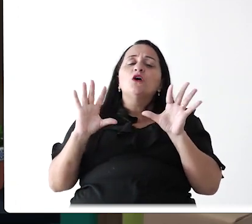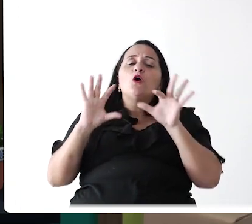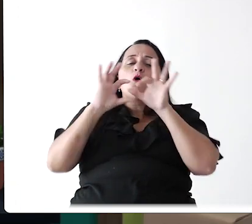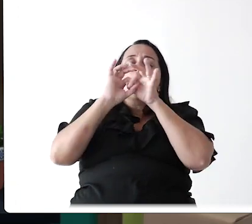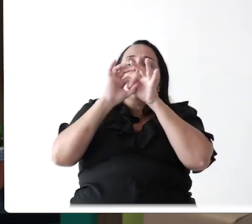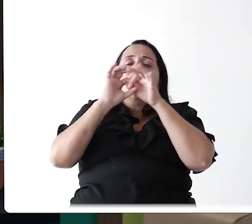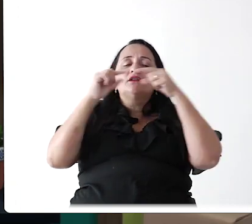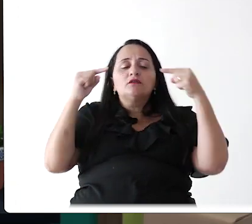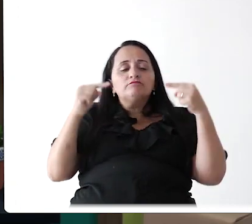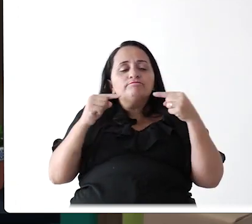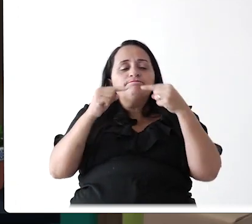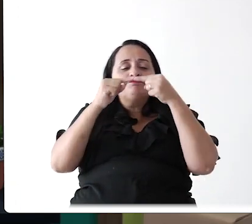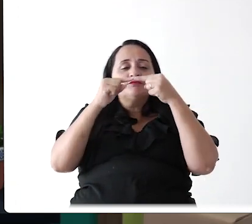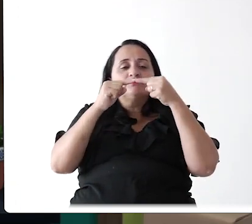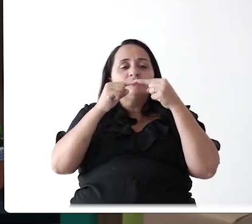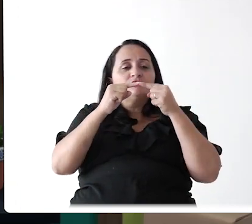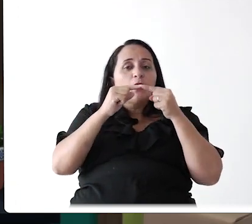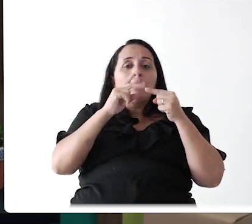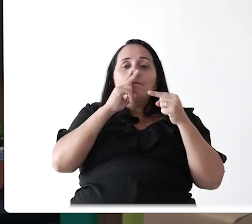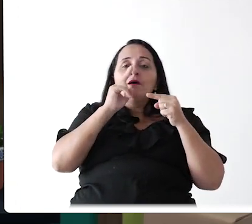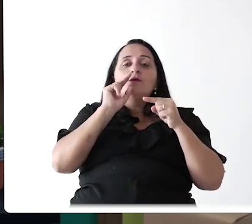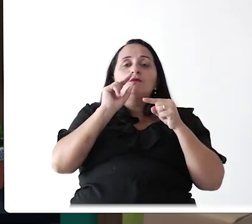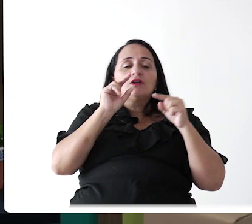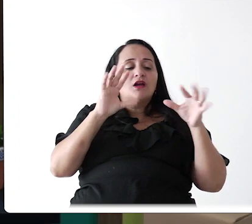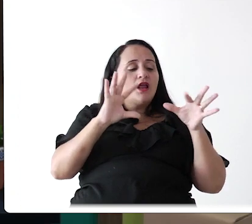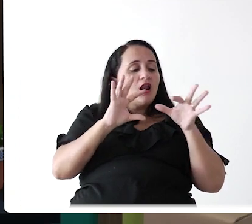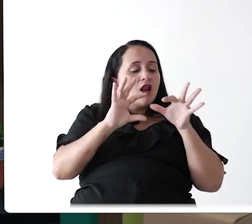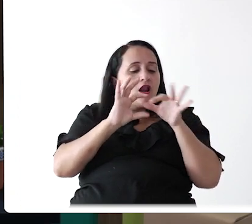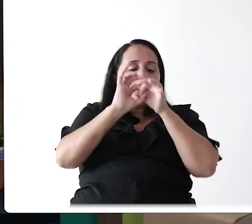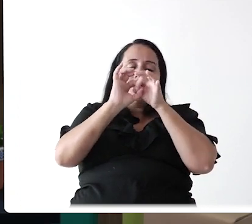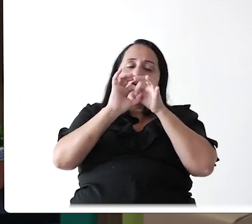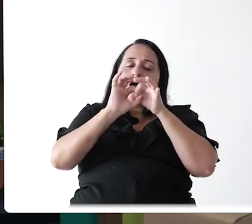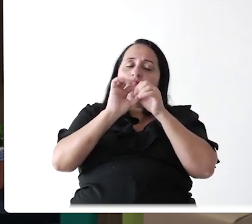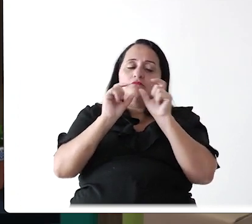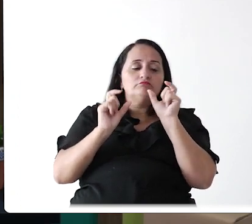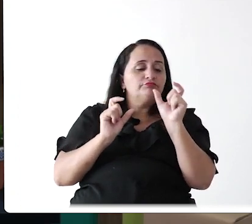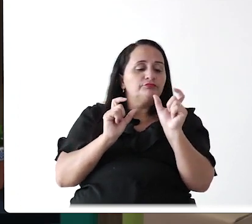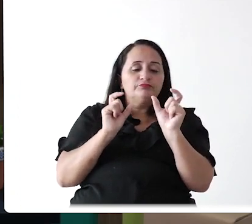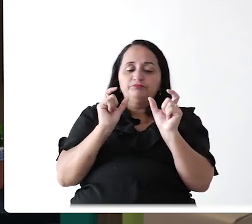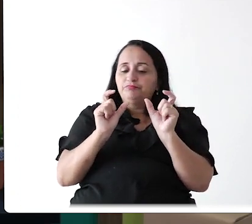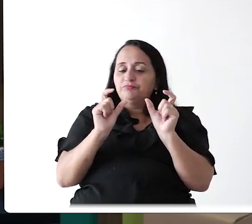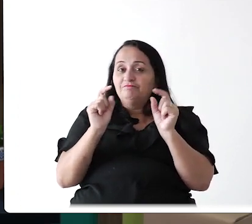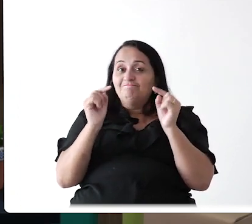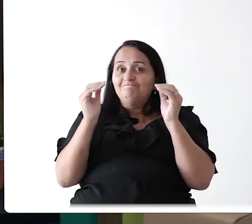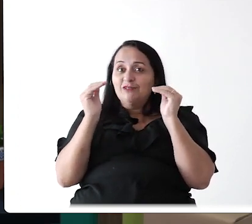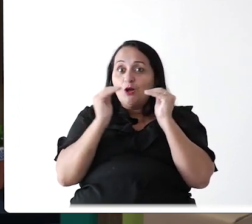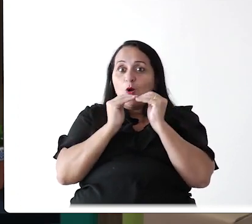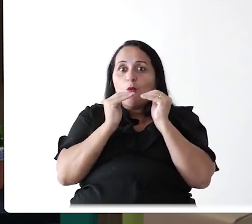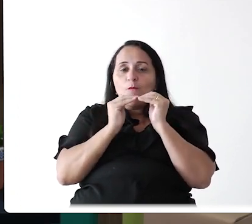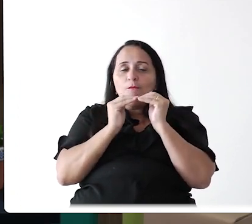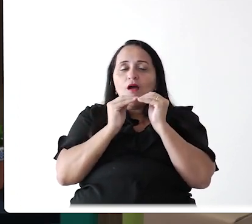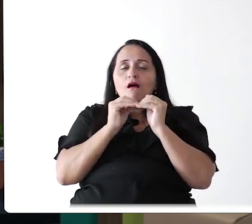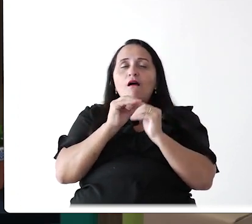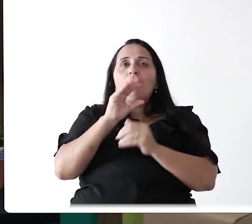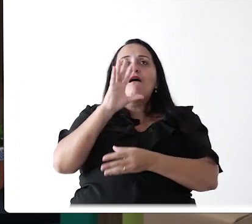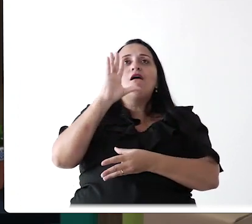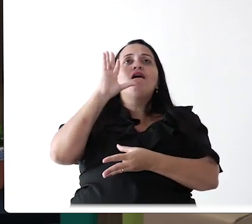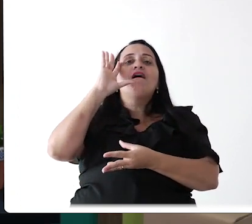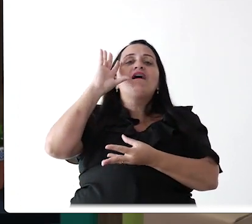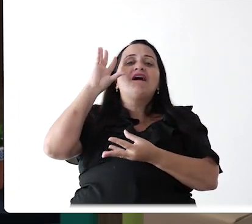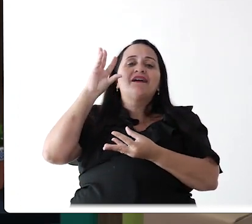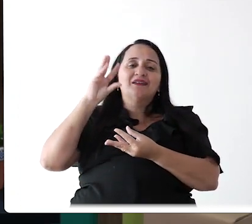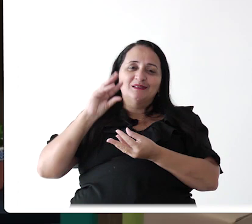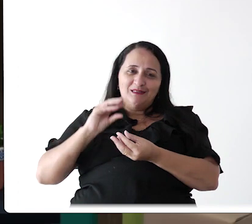vão relacionar, ligar, vão ser as nossas pecinhas de quebra-cabeça